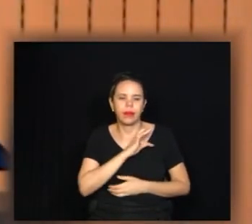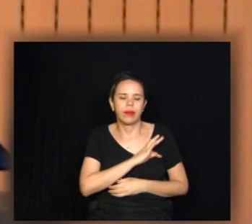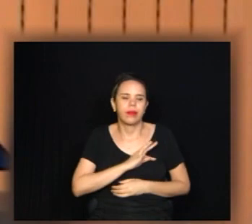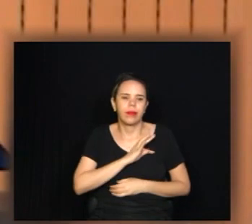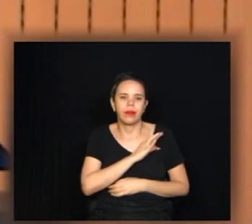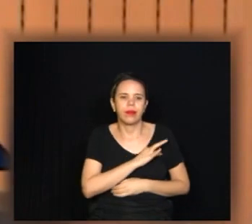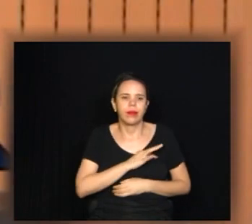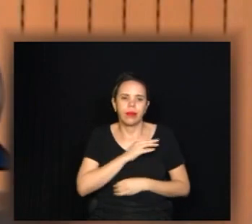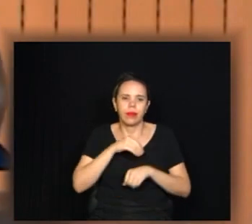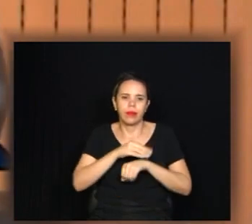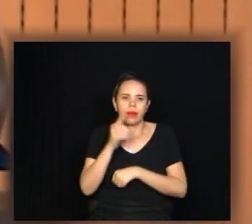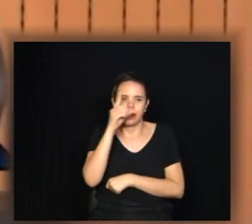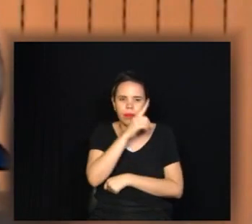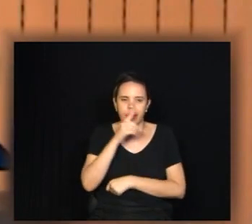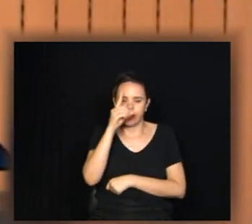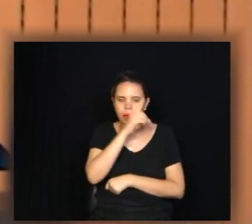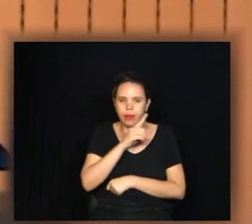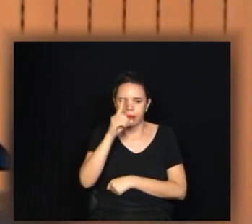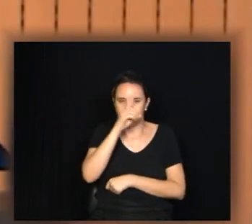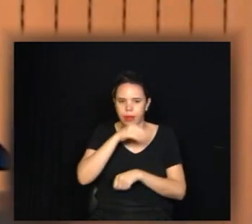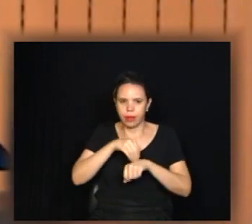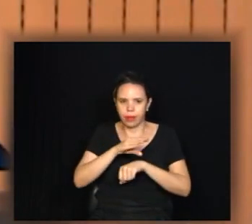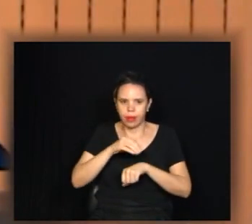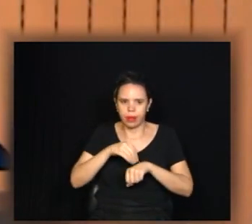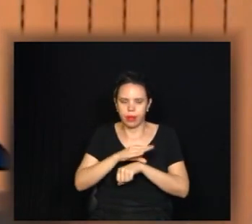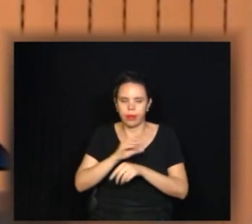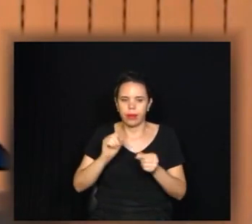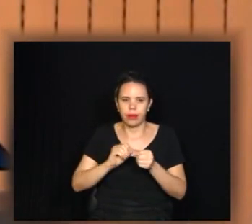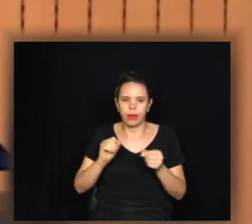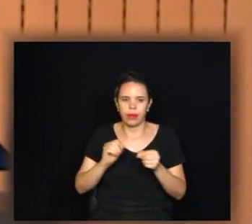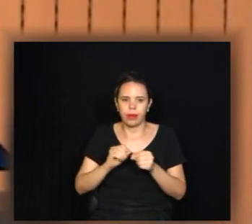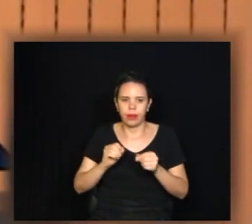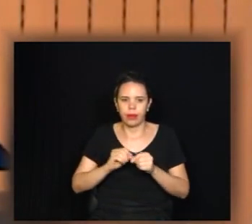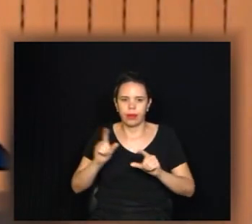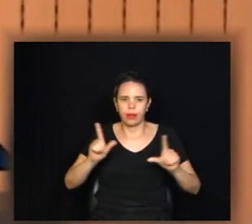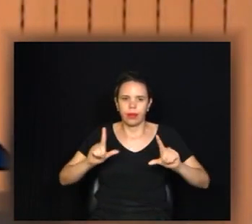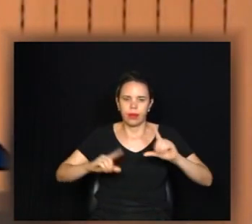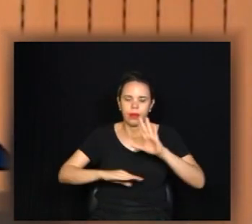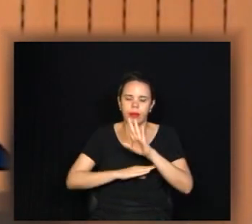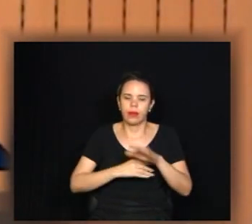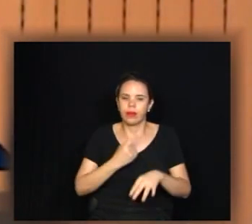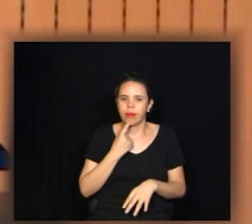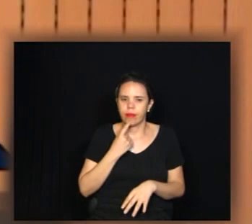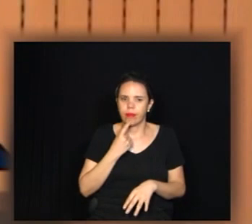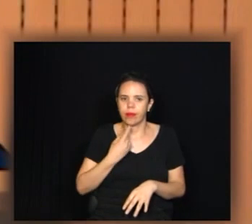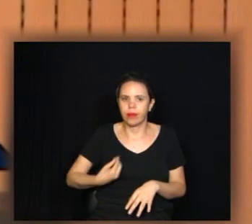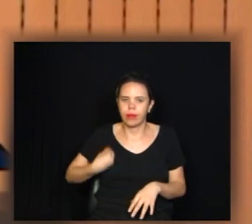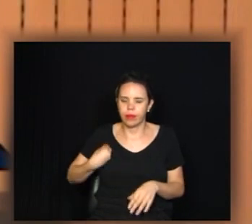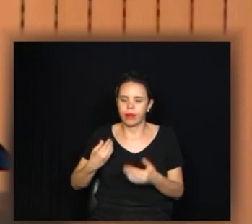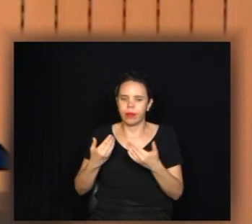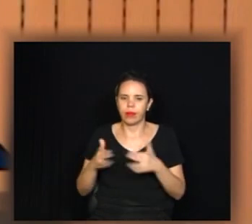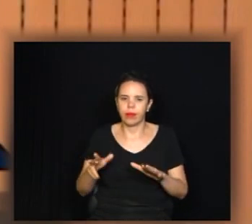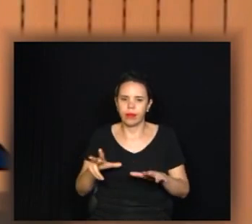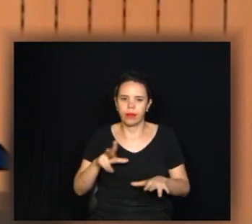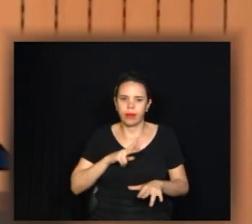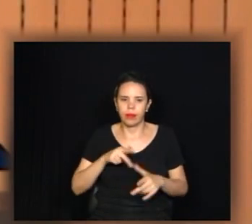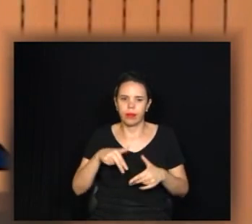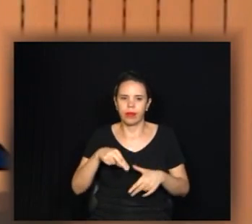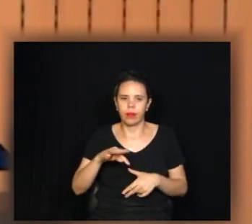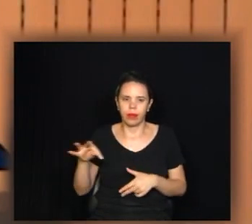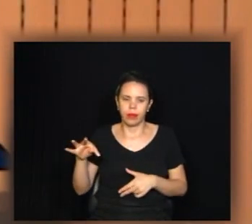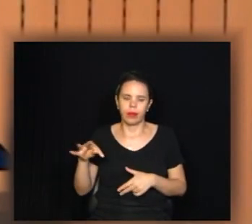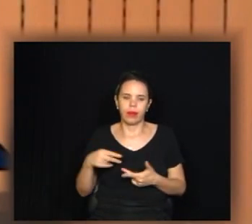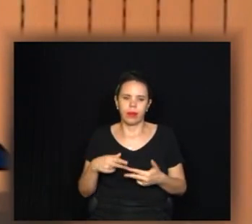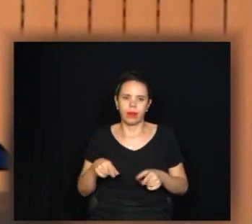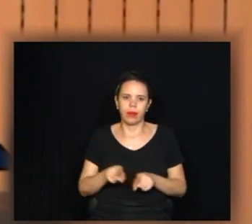técnicas para que no domingo a transmissão fosse feita pelo canal da TV Câmara, pelo canal aberto, pela NET